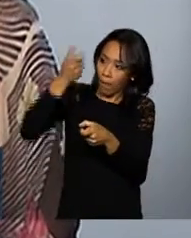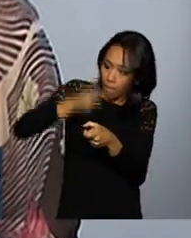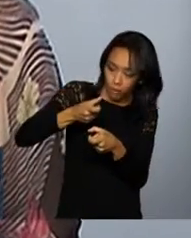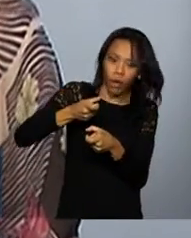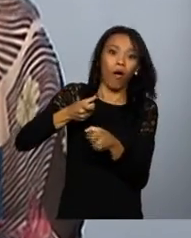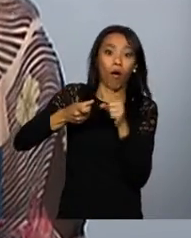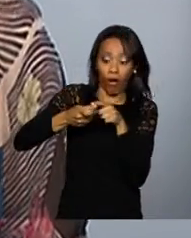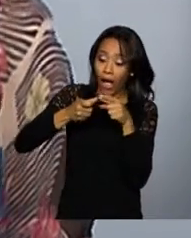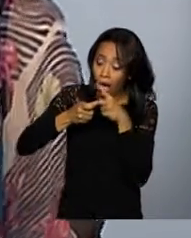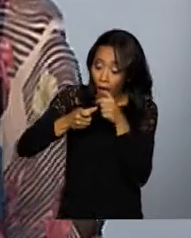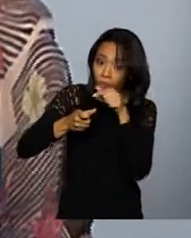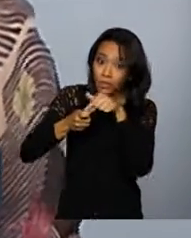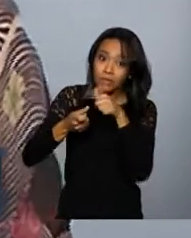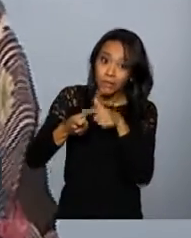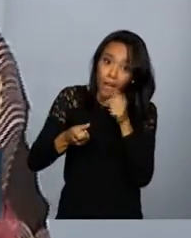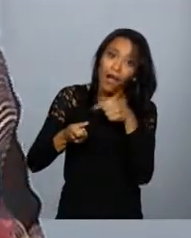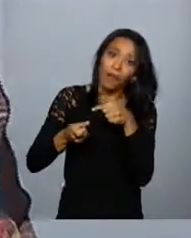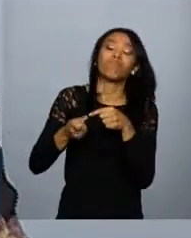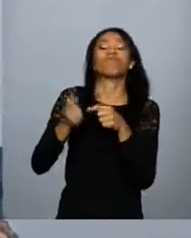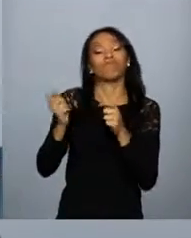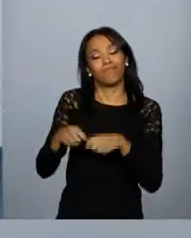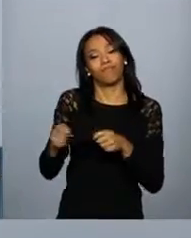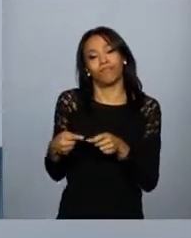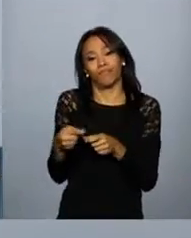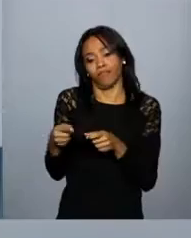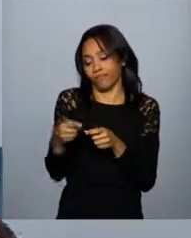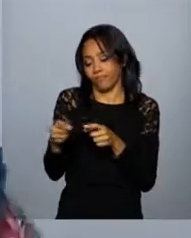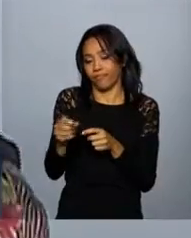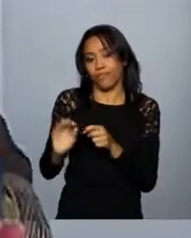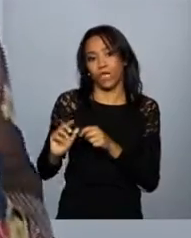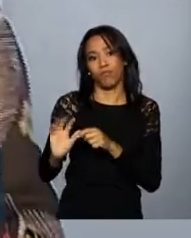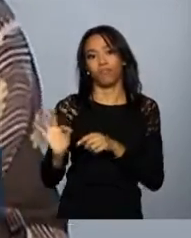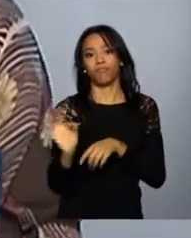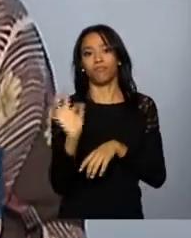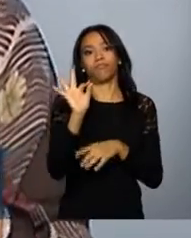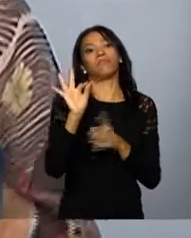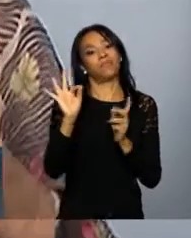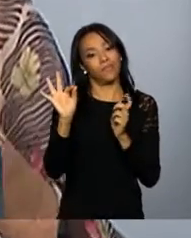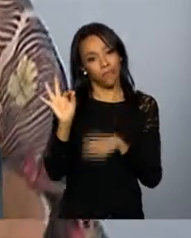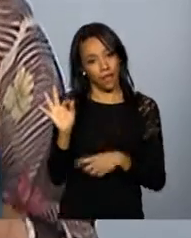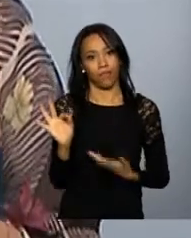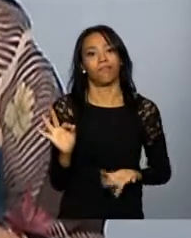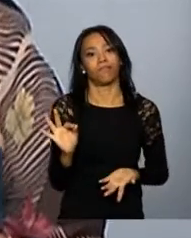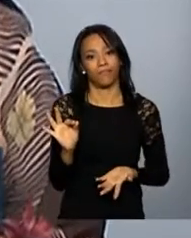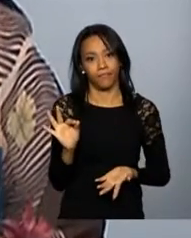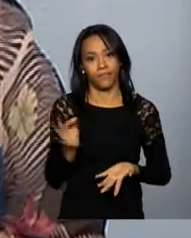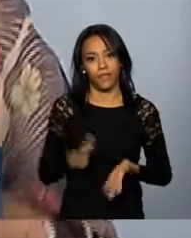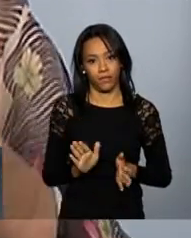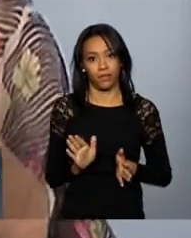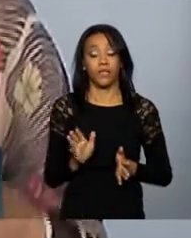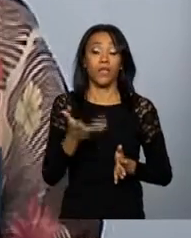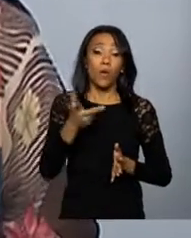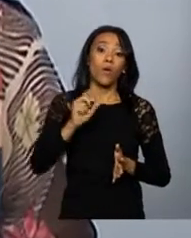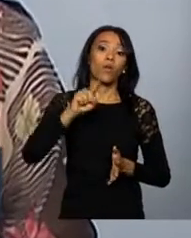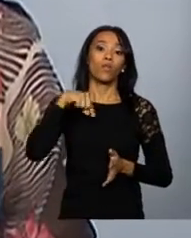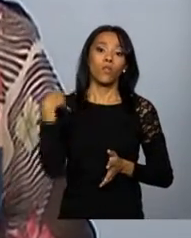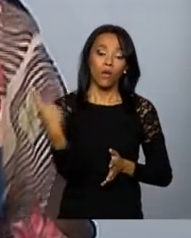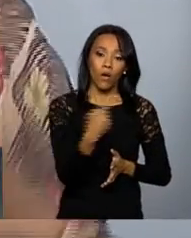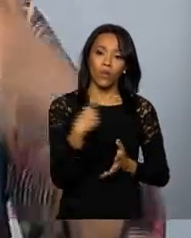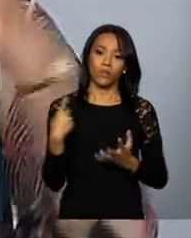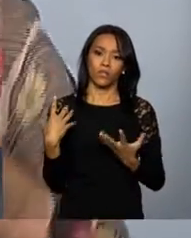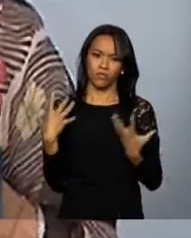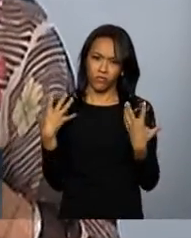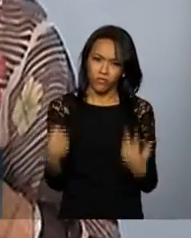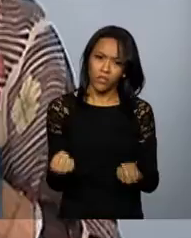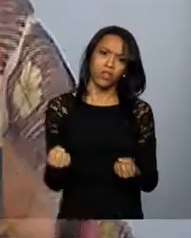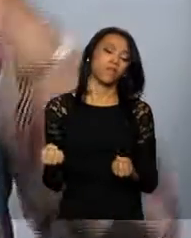tiver água parada, ali nasce o mosquito. Nós podemos, juntos,